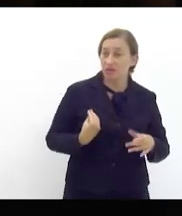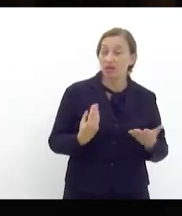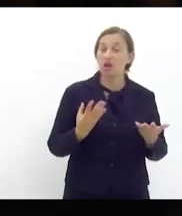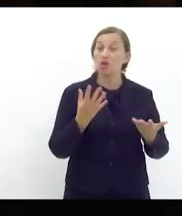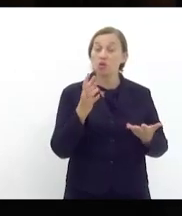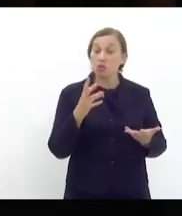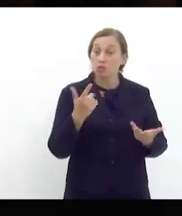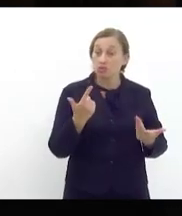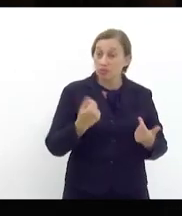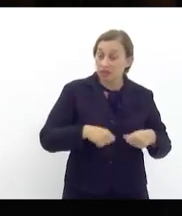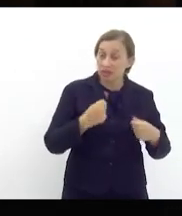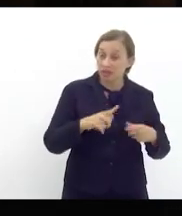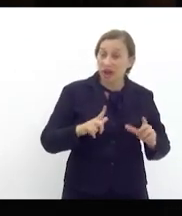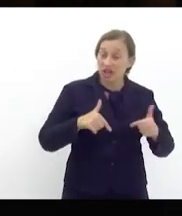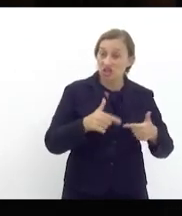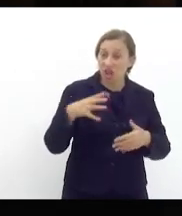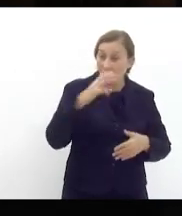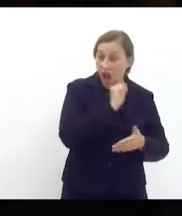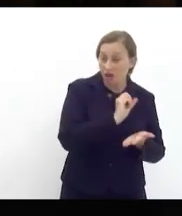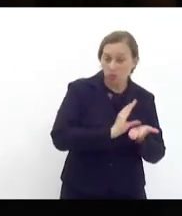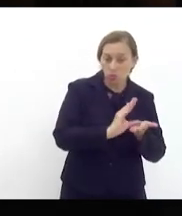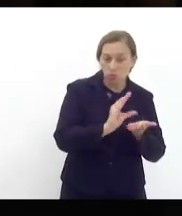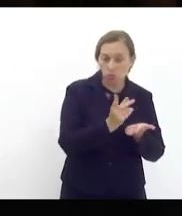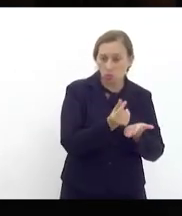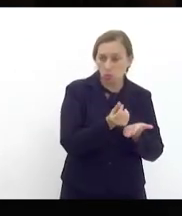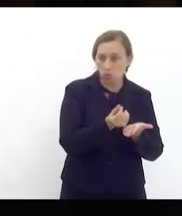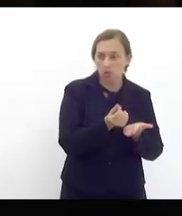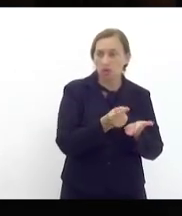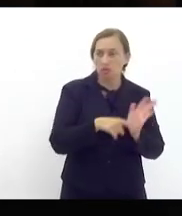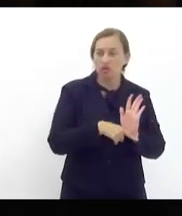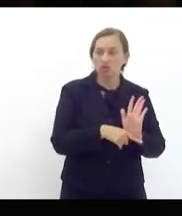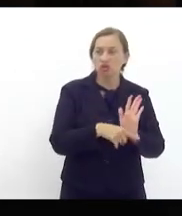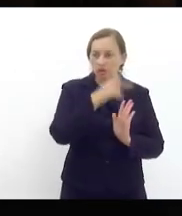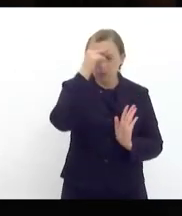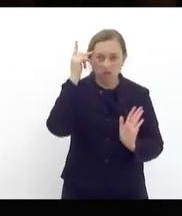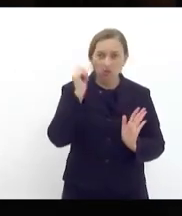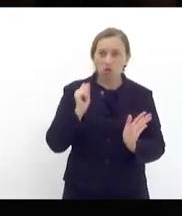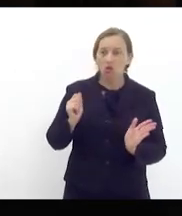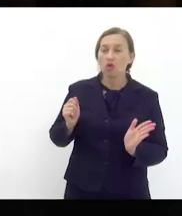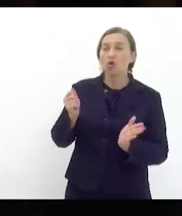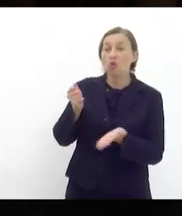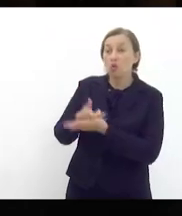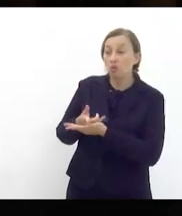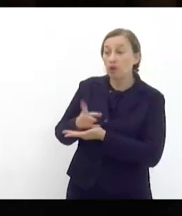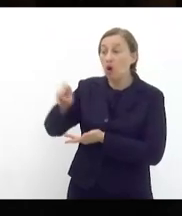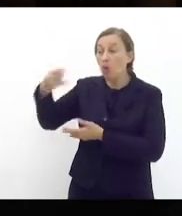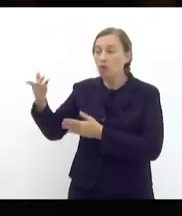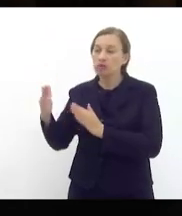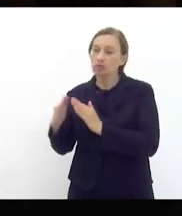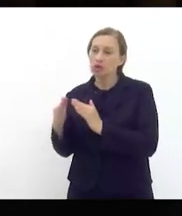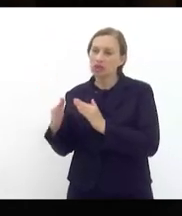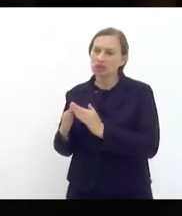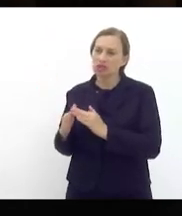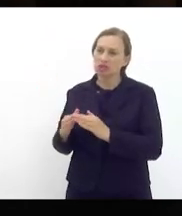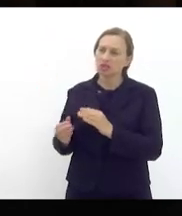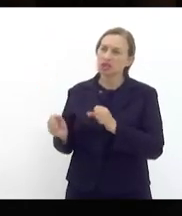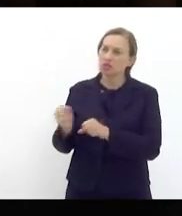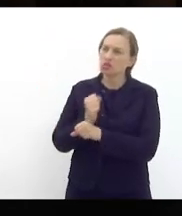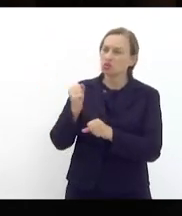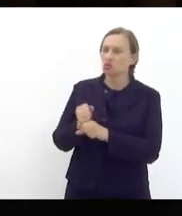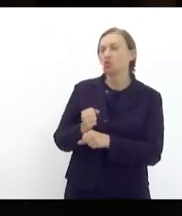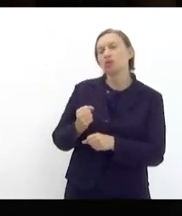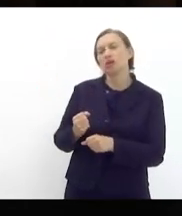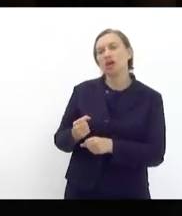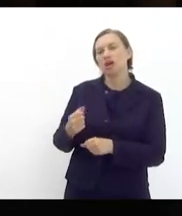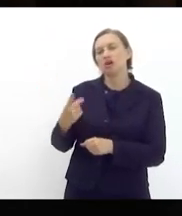imediatamente era uma verba indenizatória para que essa pessoa pudesse, ela comprar uma outra moradia e construir a sua vida.